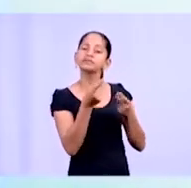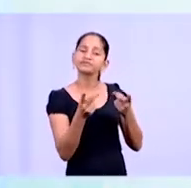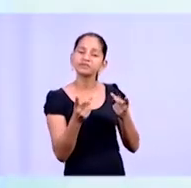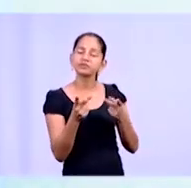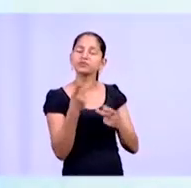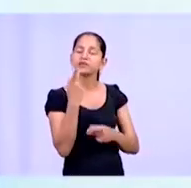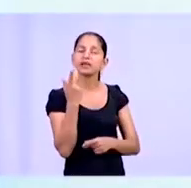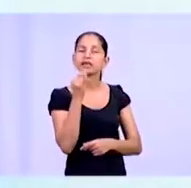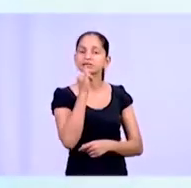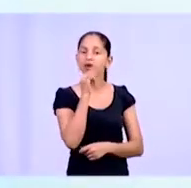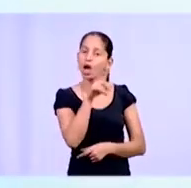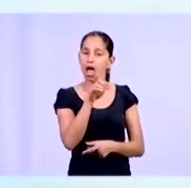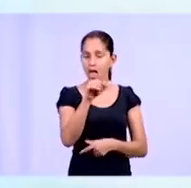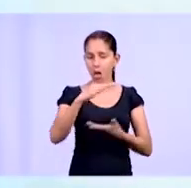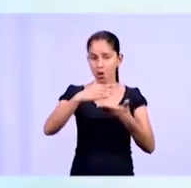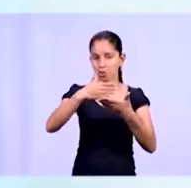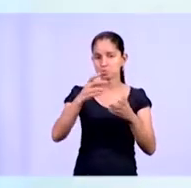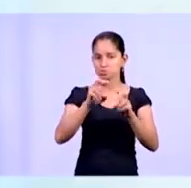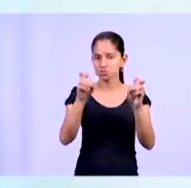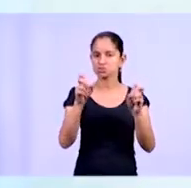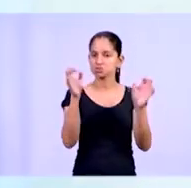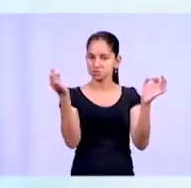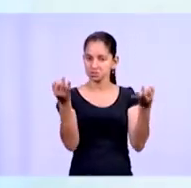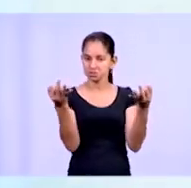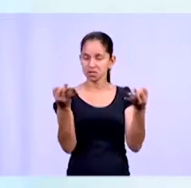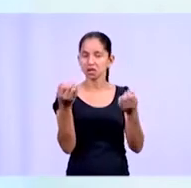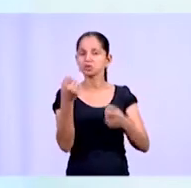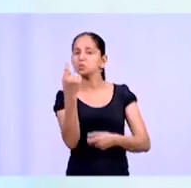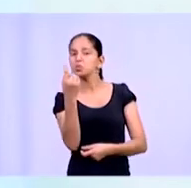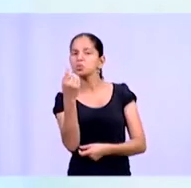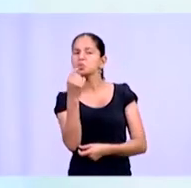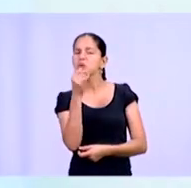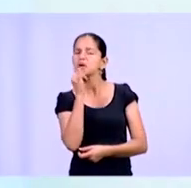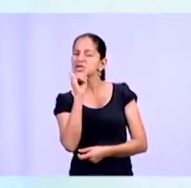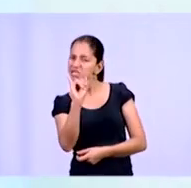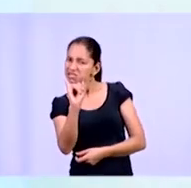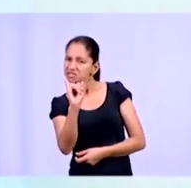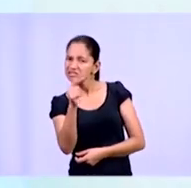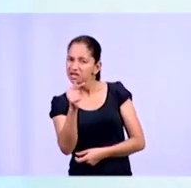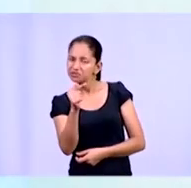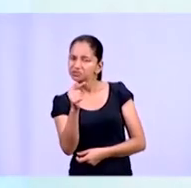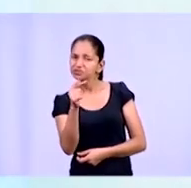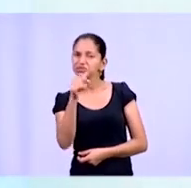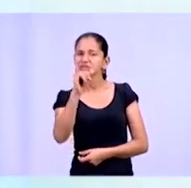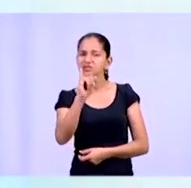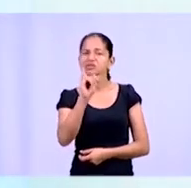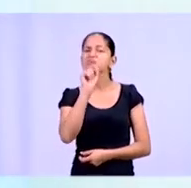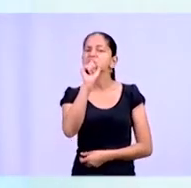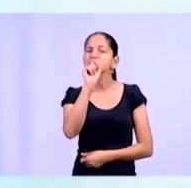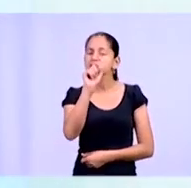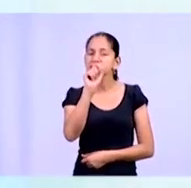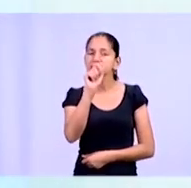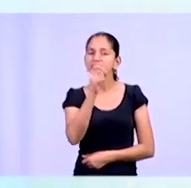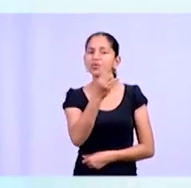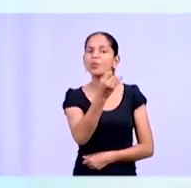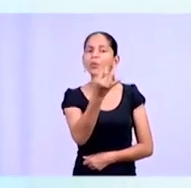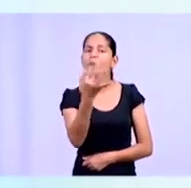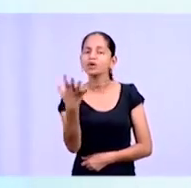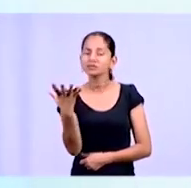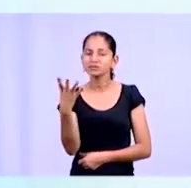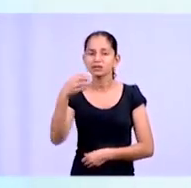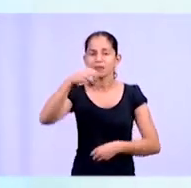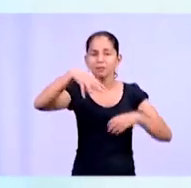olha, esse aqui é um computador i7, é um computador i5, esse aqui é um computador i3. Vocês sabem